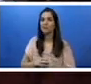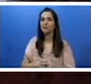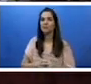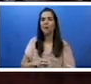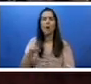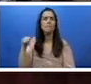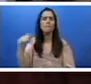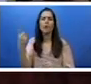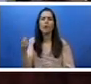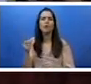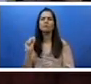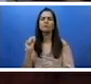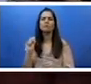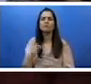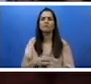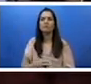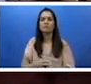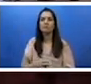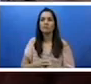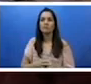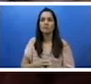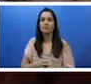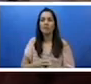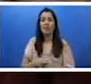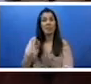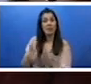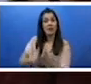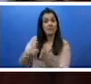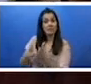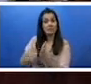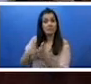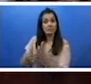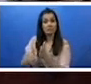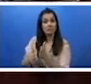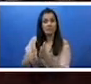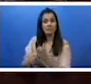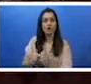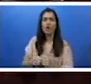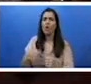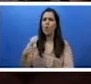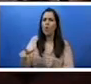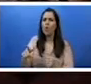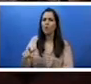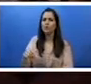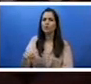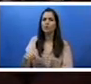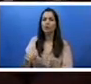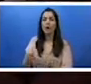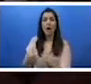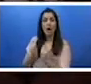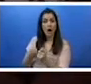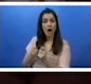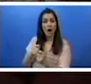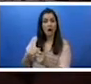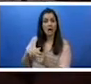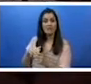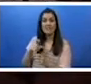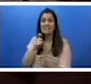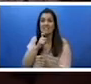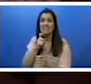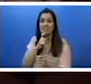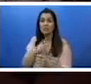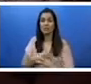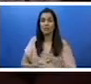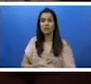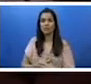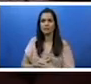o próximo. Vamos ver aqui. Trem e trenó. Trem. Termina com